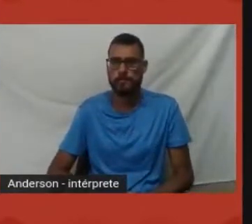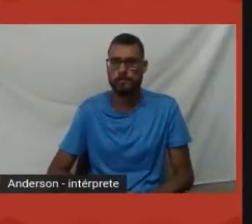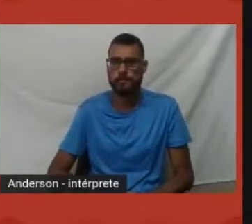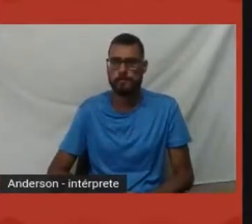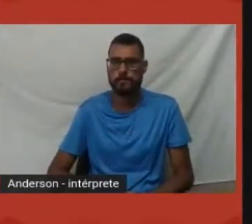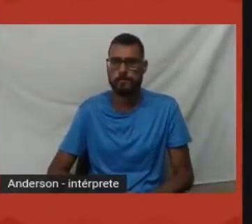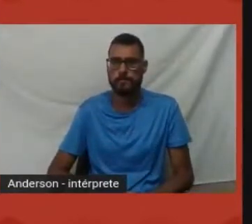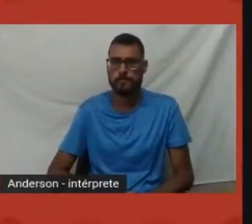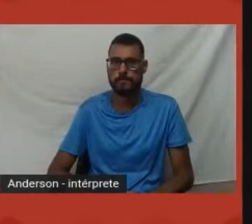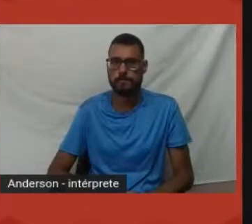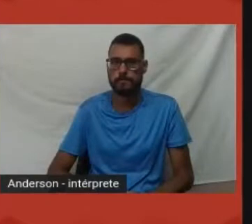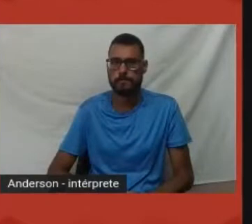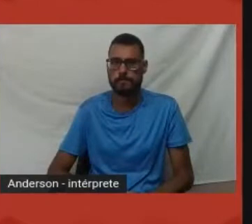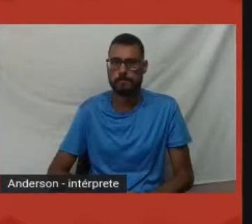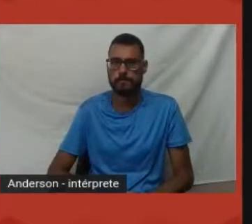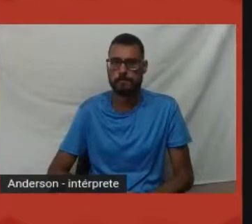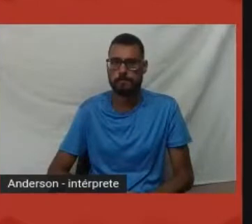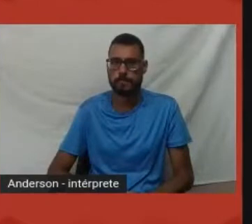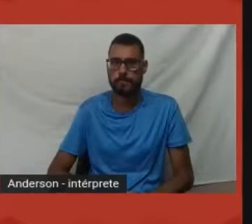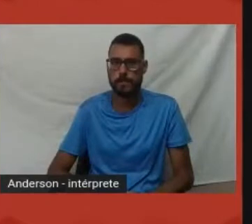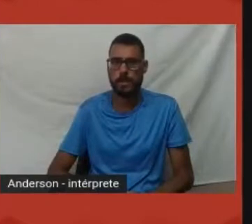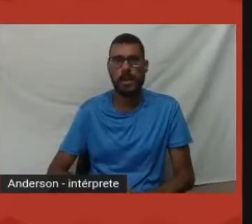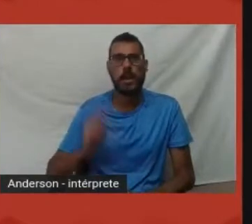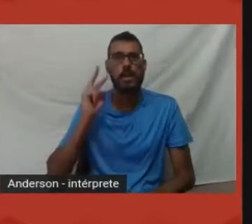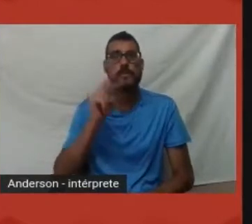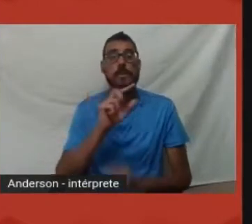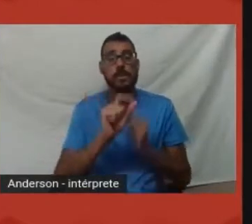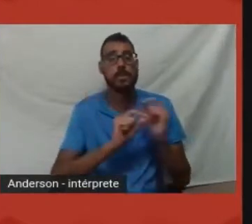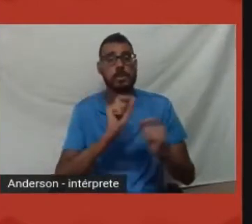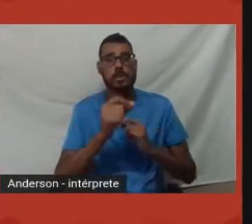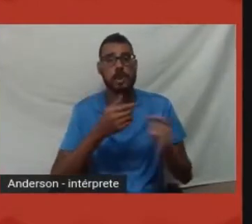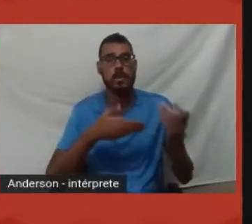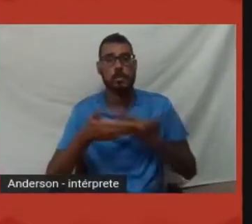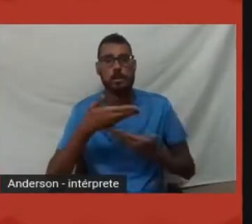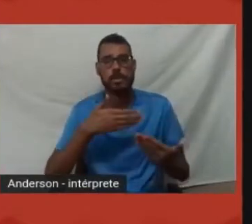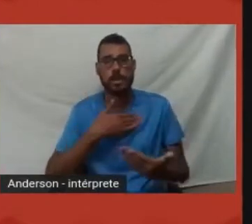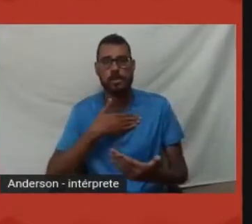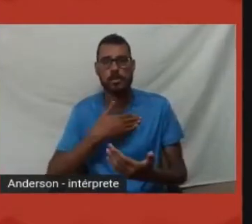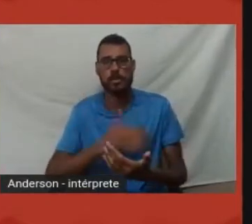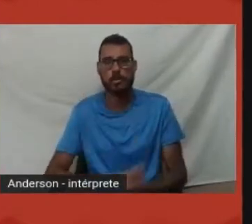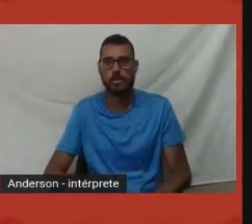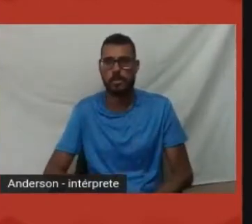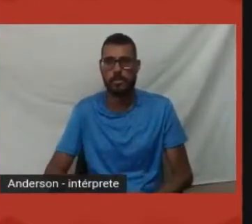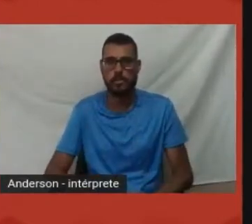Veja, vai certo. Compartilhados comigo, Conrado. Certo.